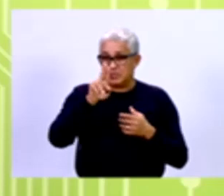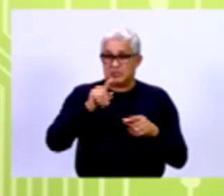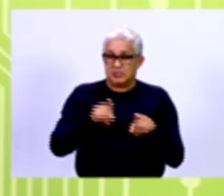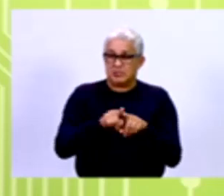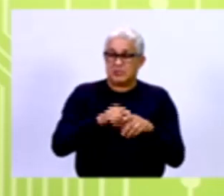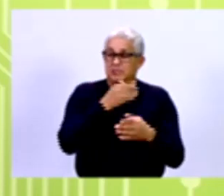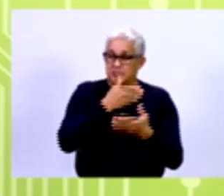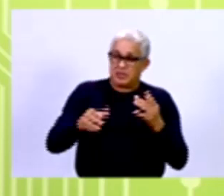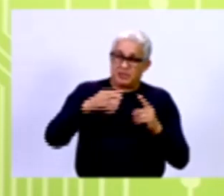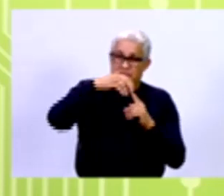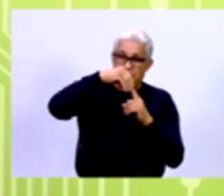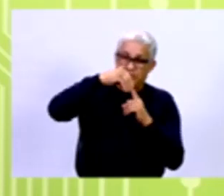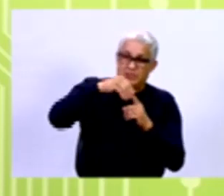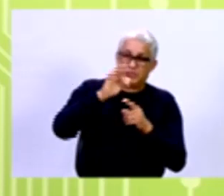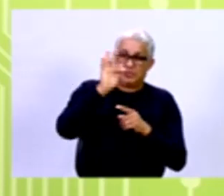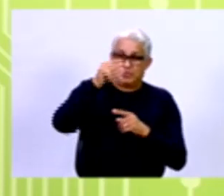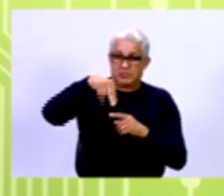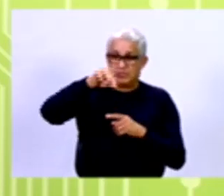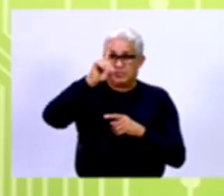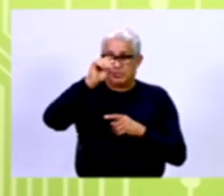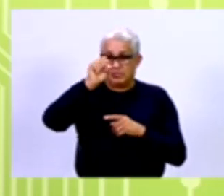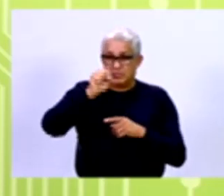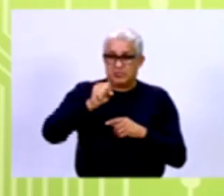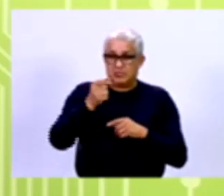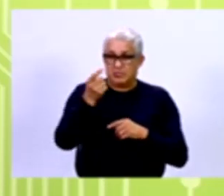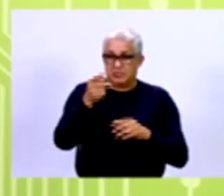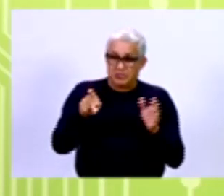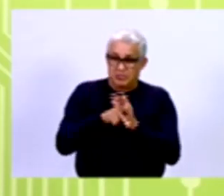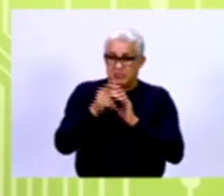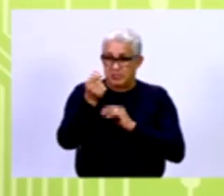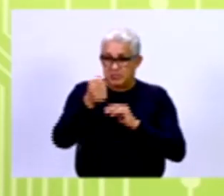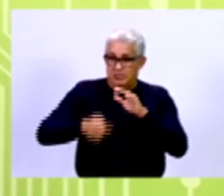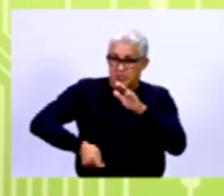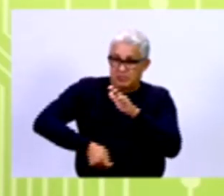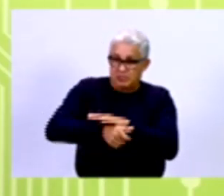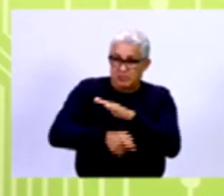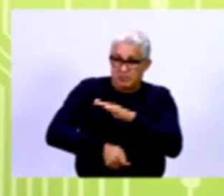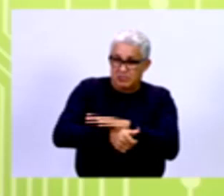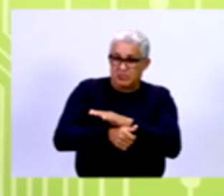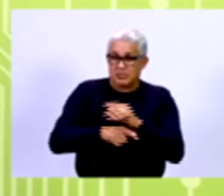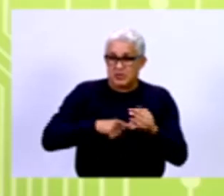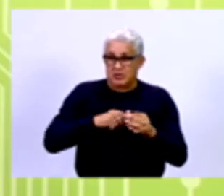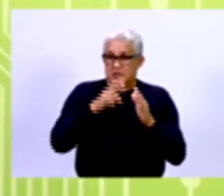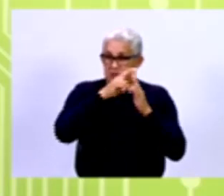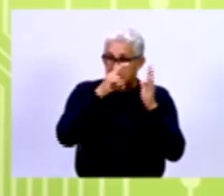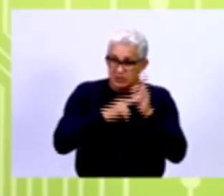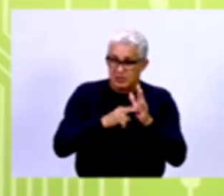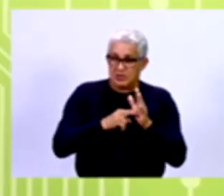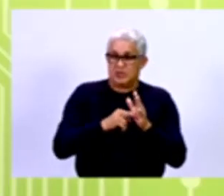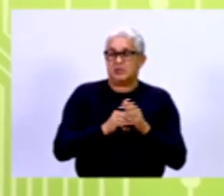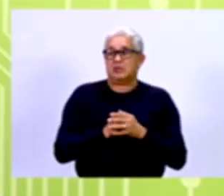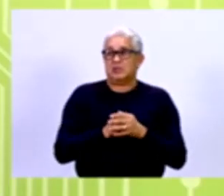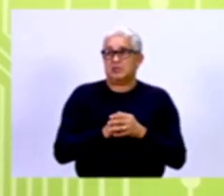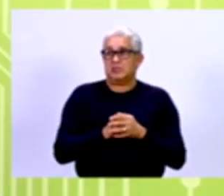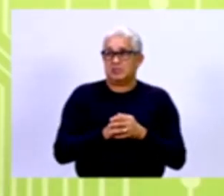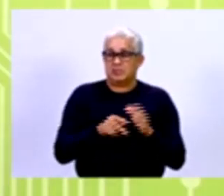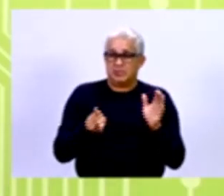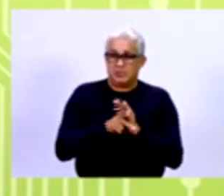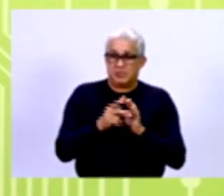principais fundos de investimento que tem esse critério como parâmetro para